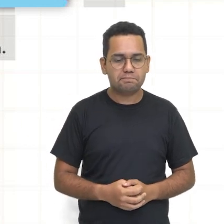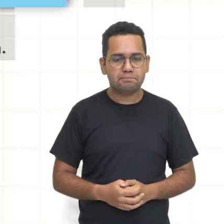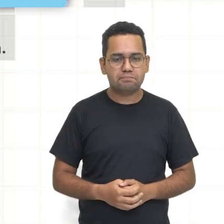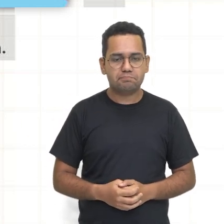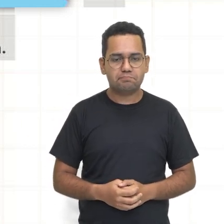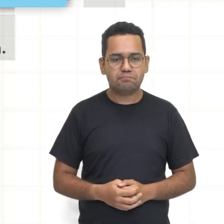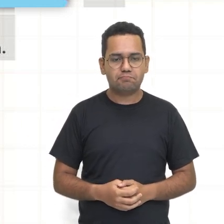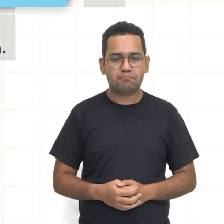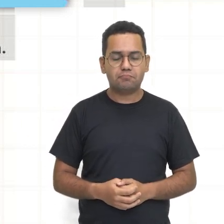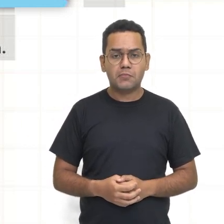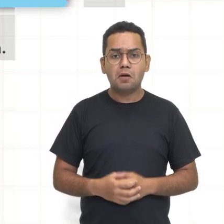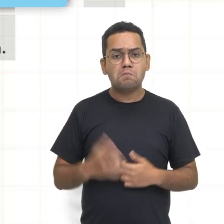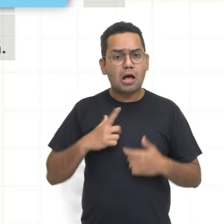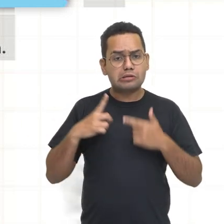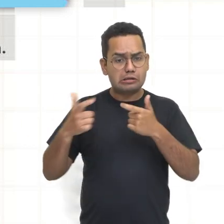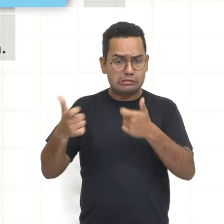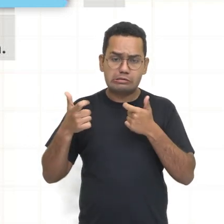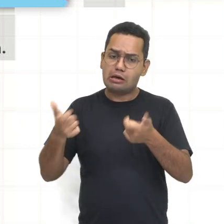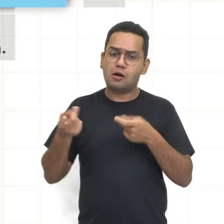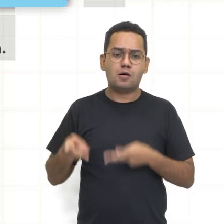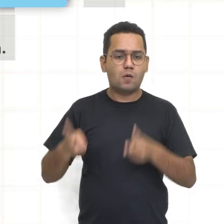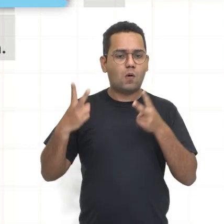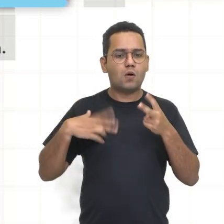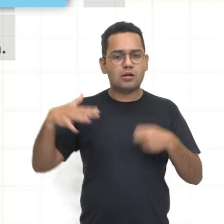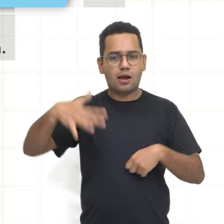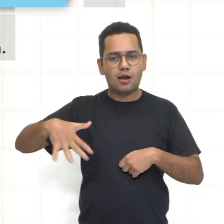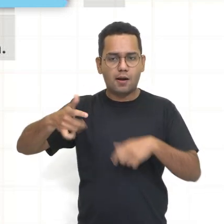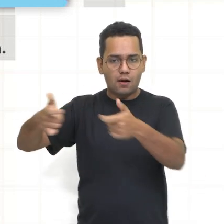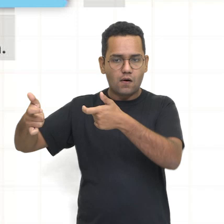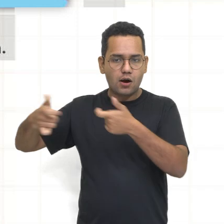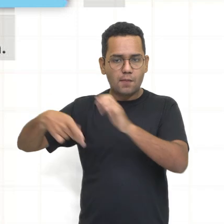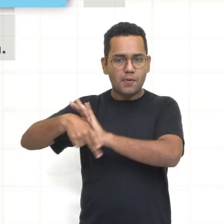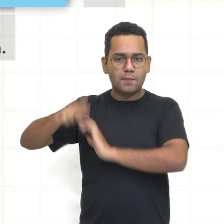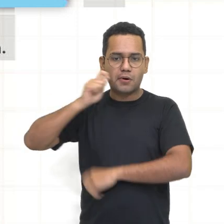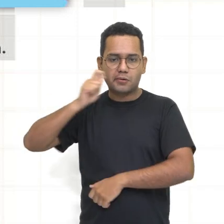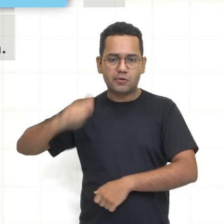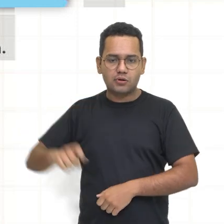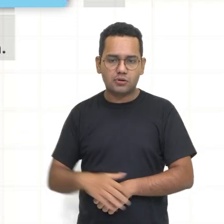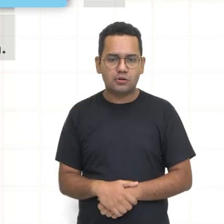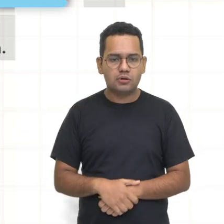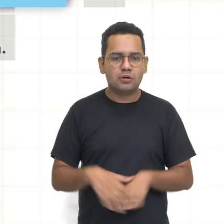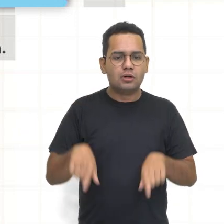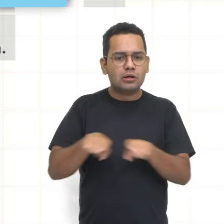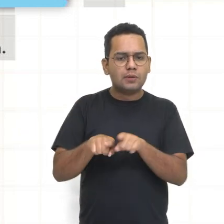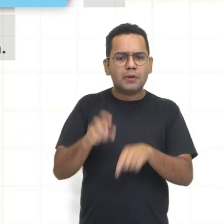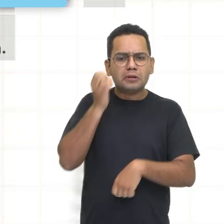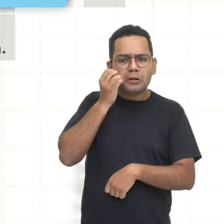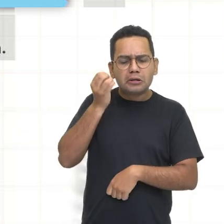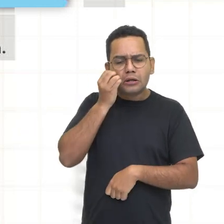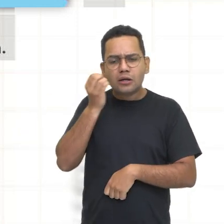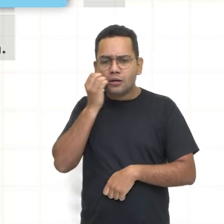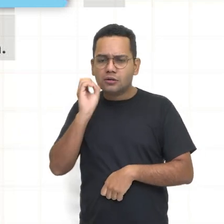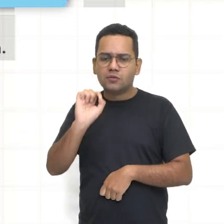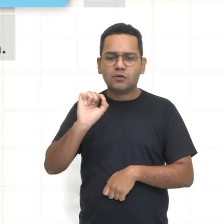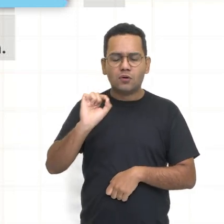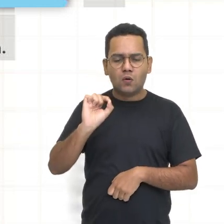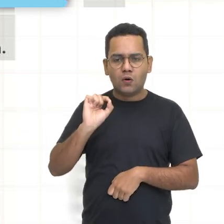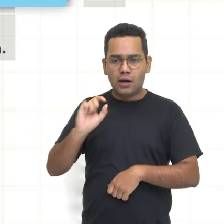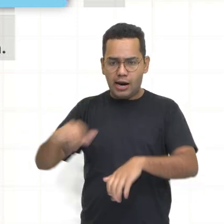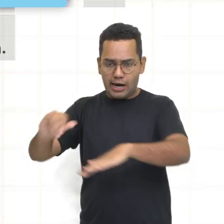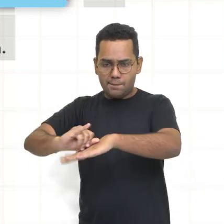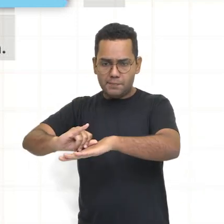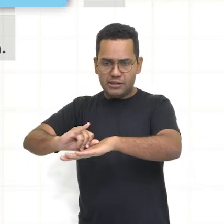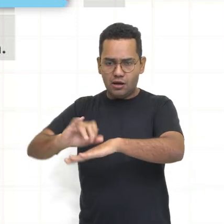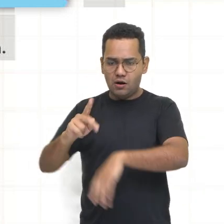Nesse período vai ter a presença de combates intensos em várias partes da Ucrânia, incluindo tentativas de capturar a